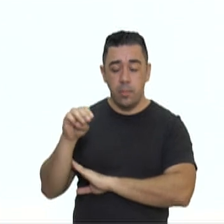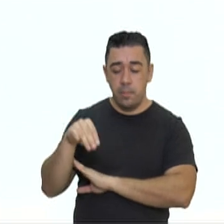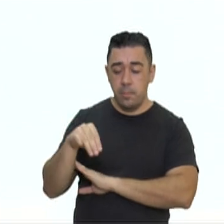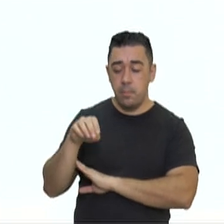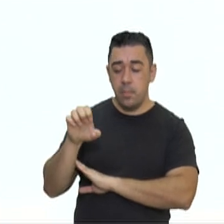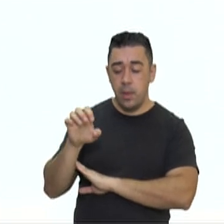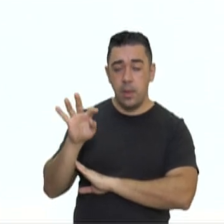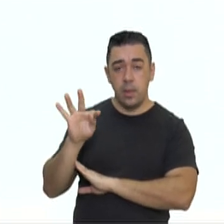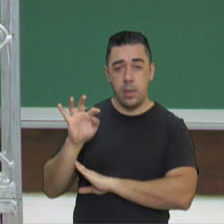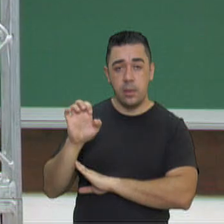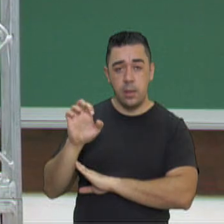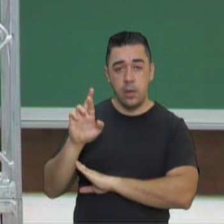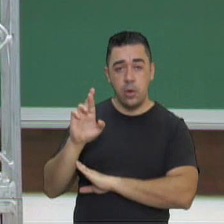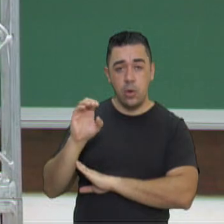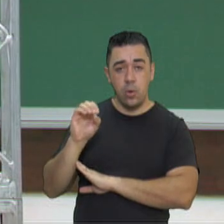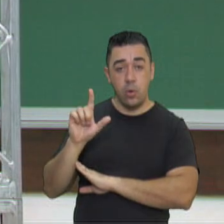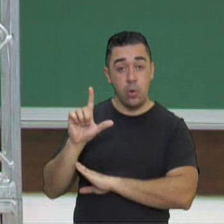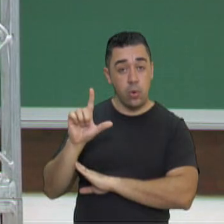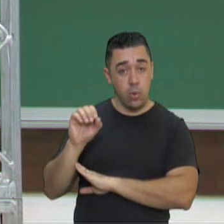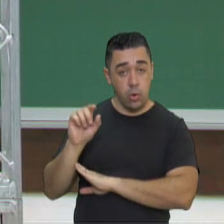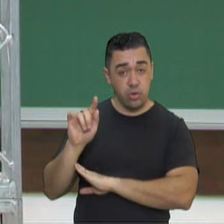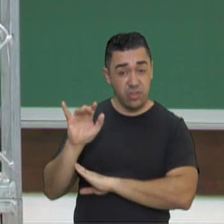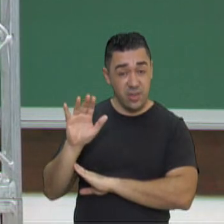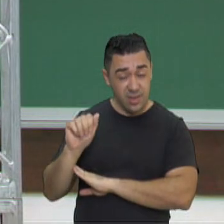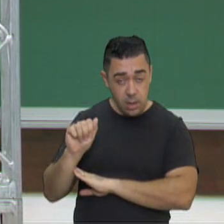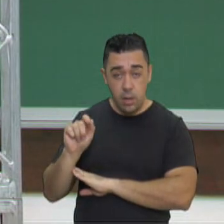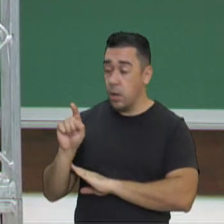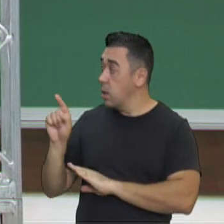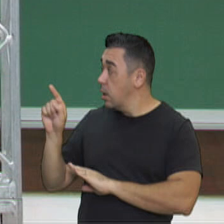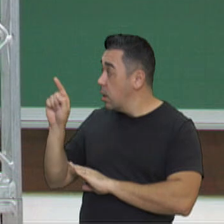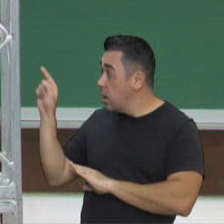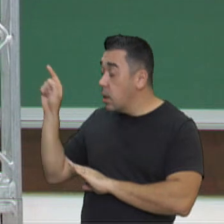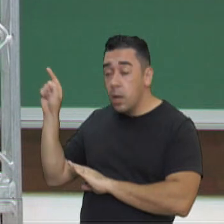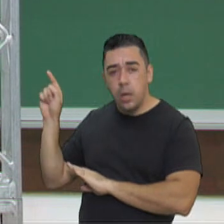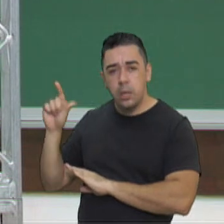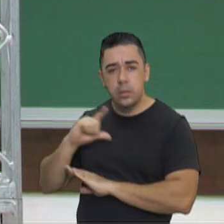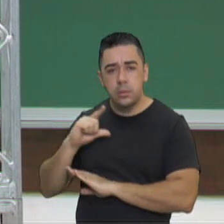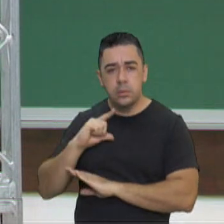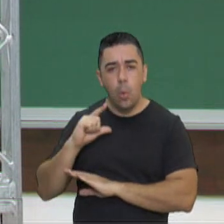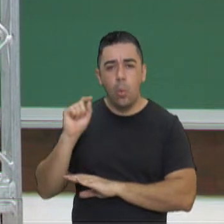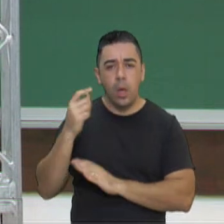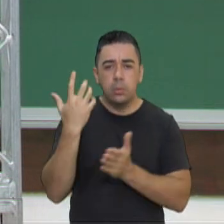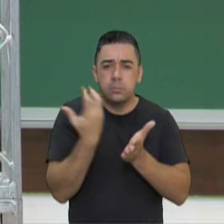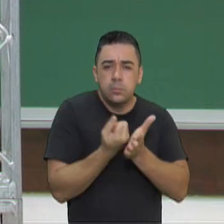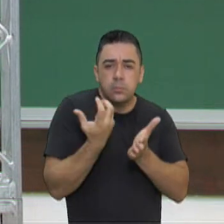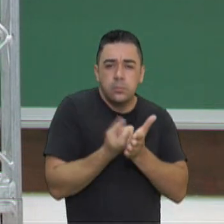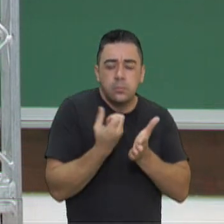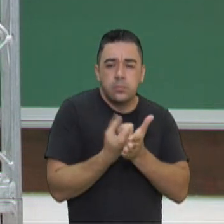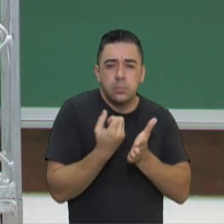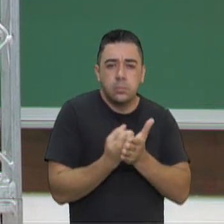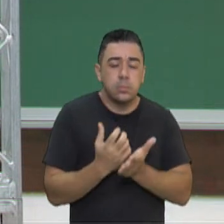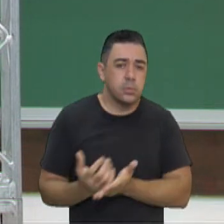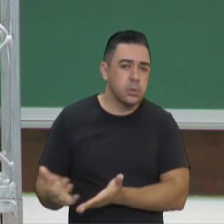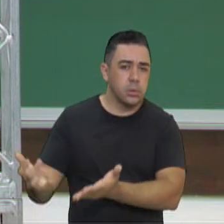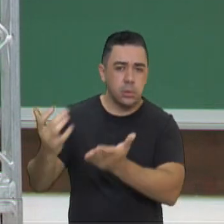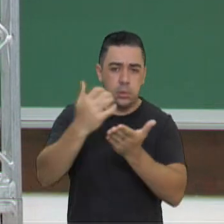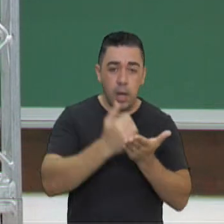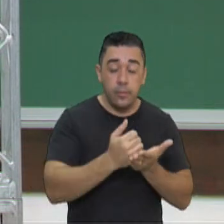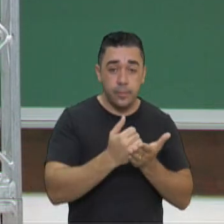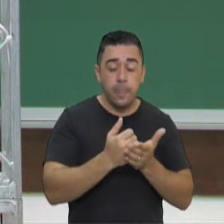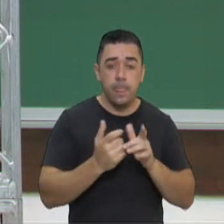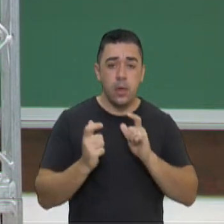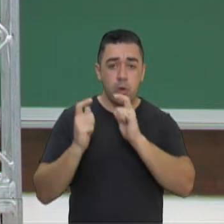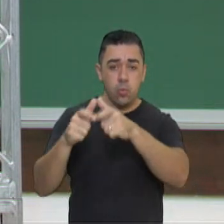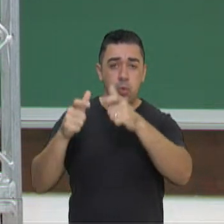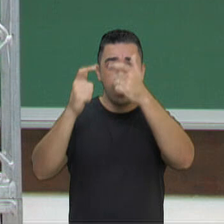Então, nessa estação, todos os equipamentos estarão lá coletando esses dados. E todas essas estações